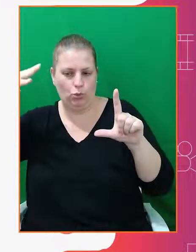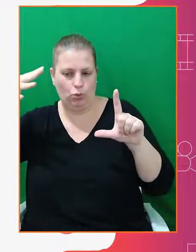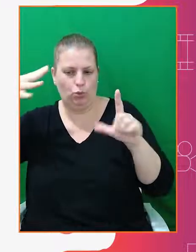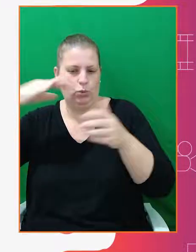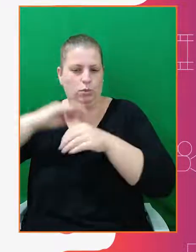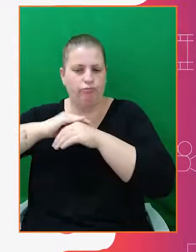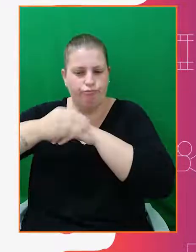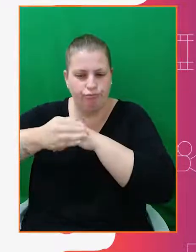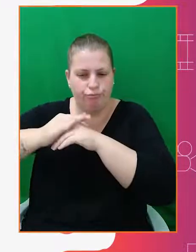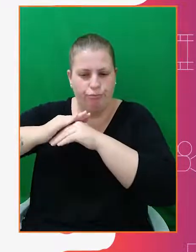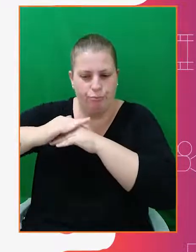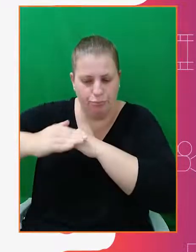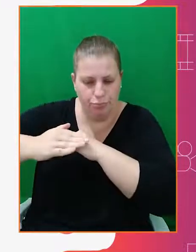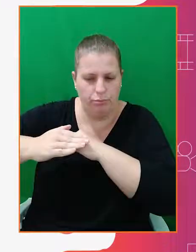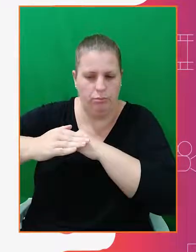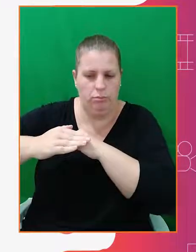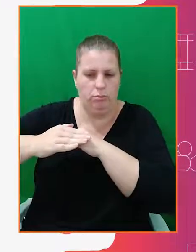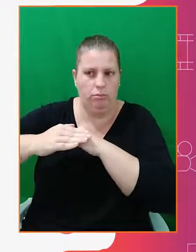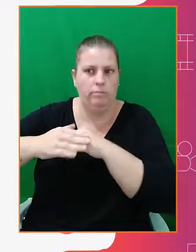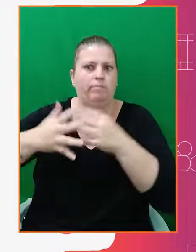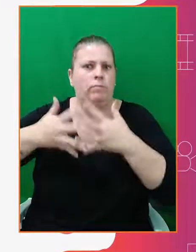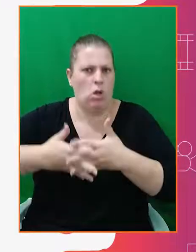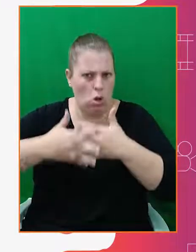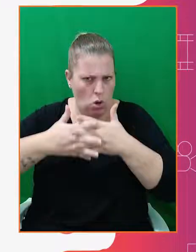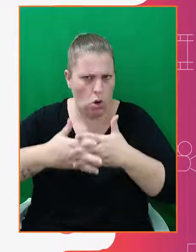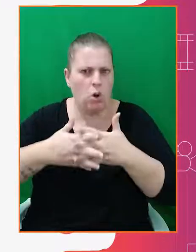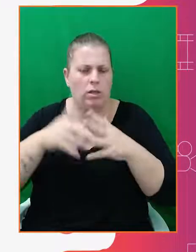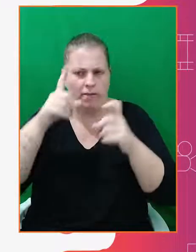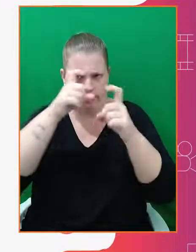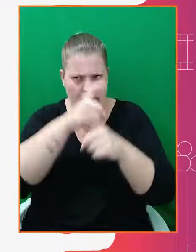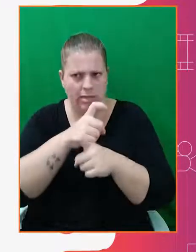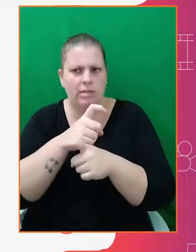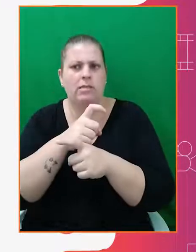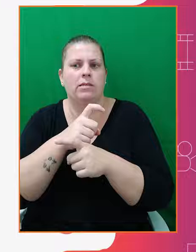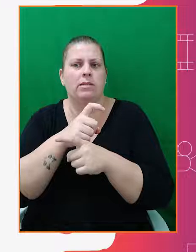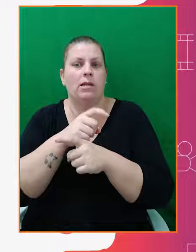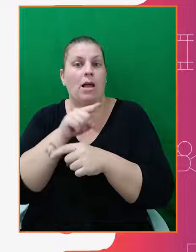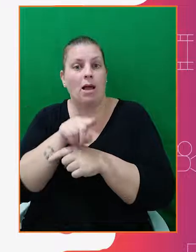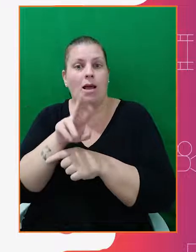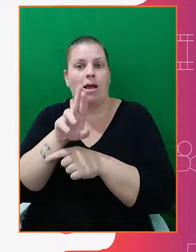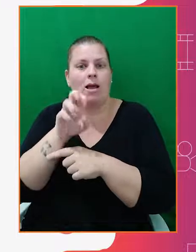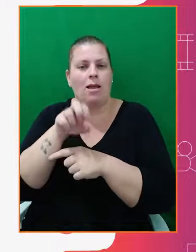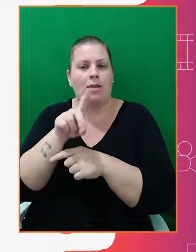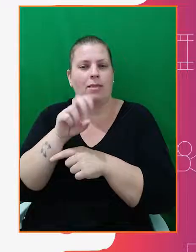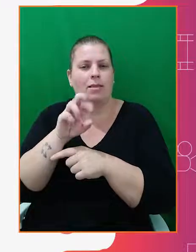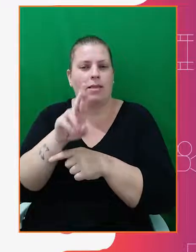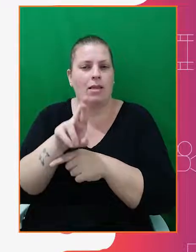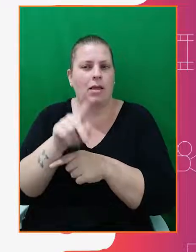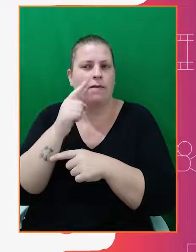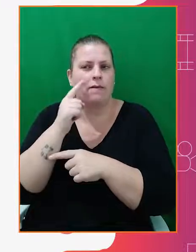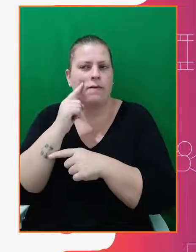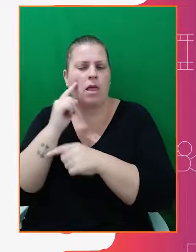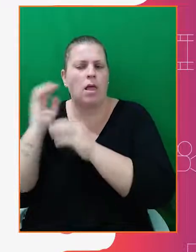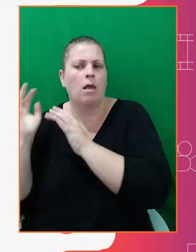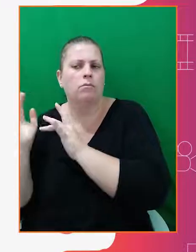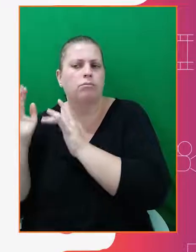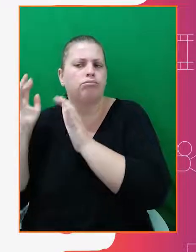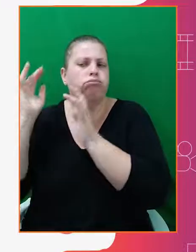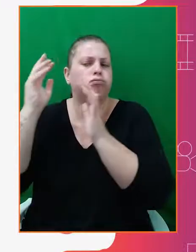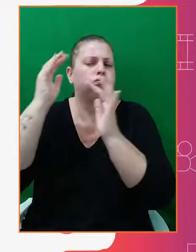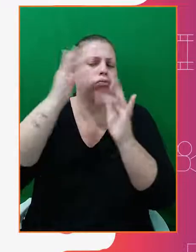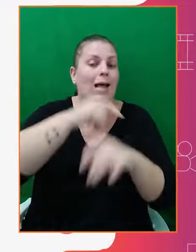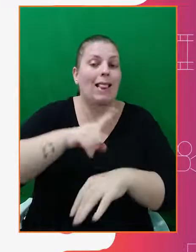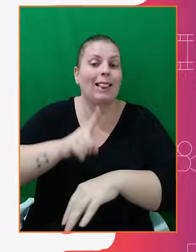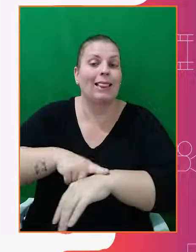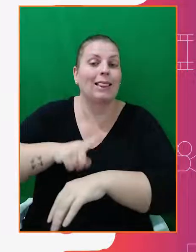iluminação exigir isso, e aí a complexidade que ela pode tornar também, é no render que a gente vai poder descobrir quanto tempo